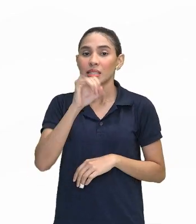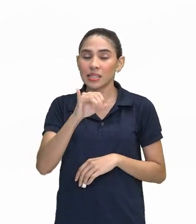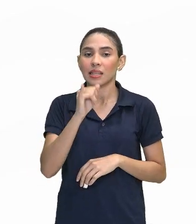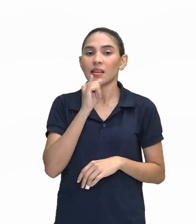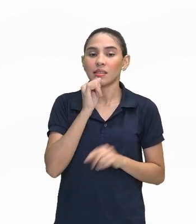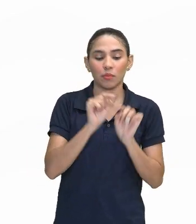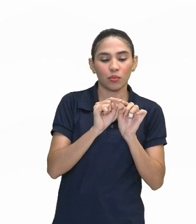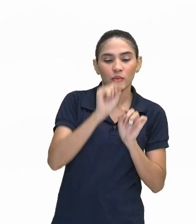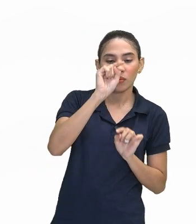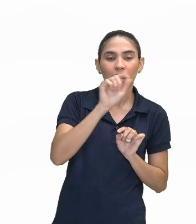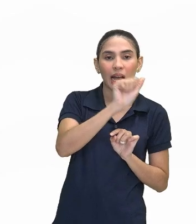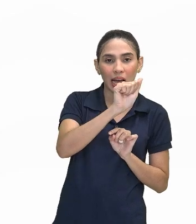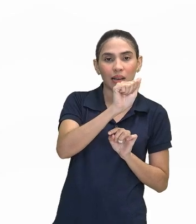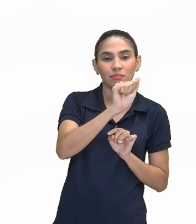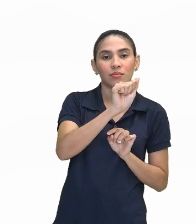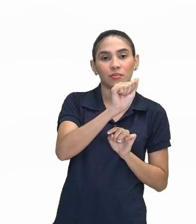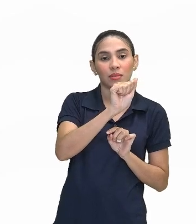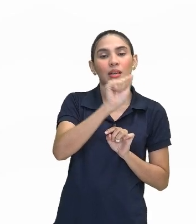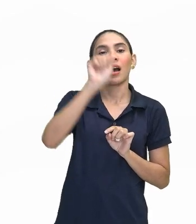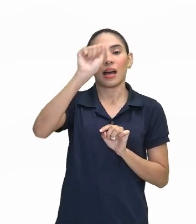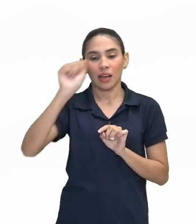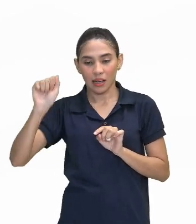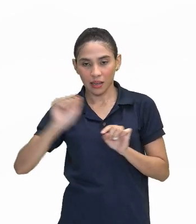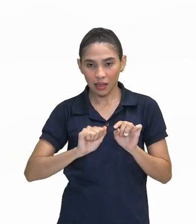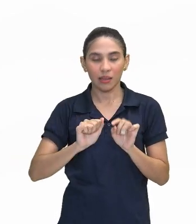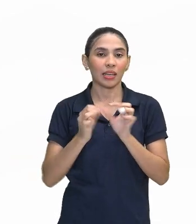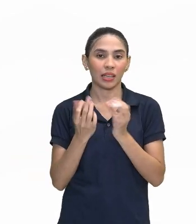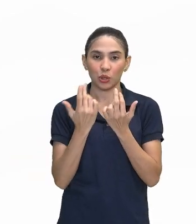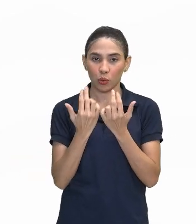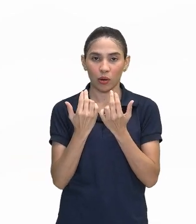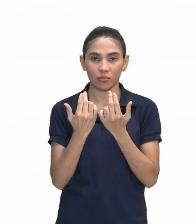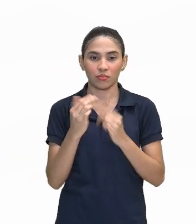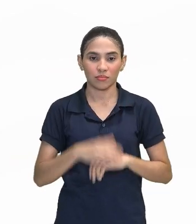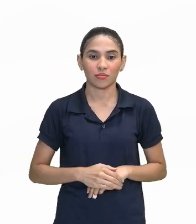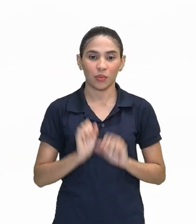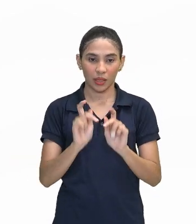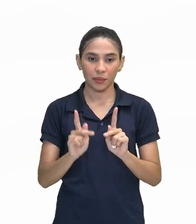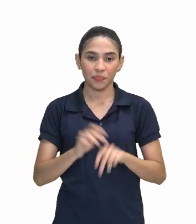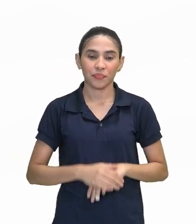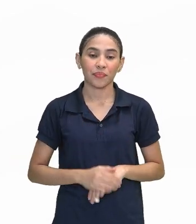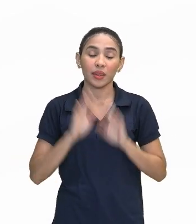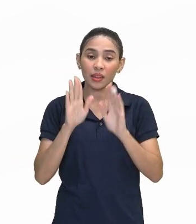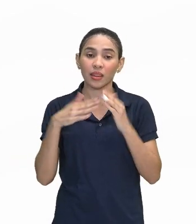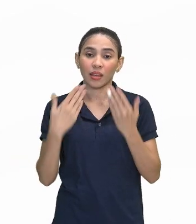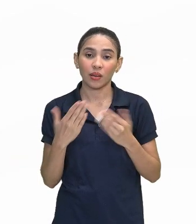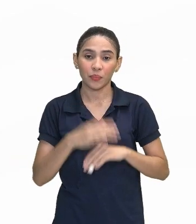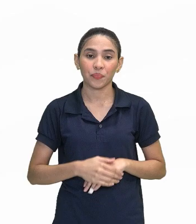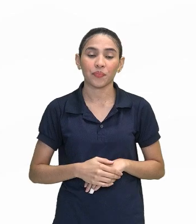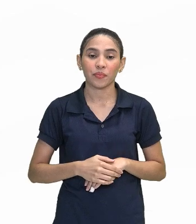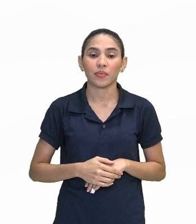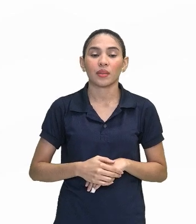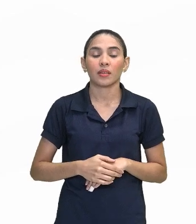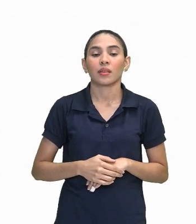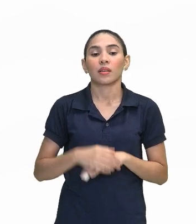de A, os outros 3 lados possuirão a mesma medida A. Perfeito? Sendo assim, então, a gente